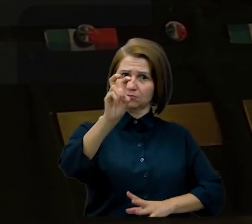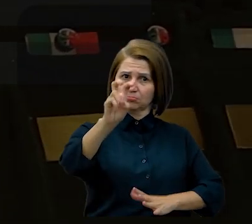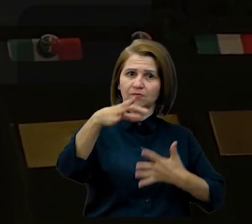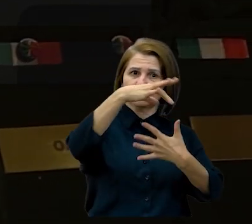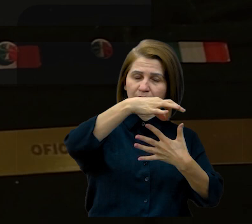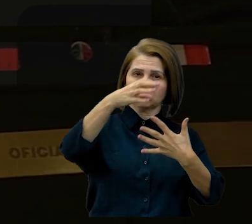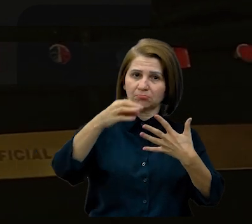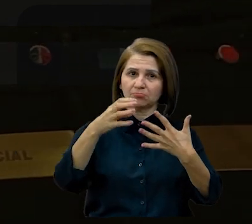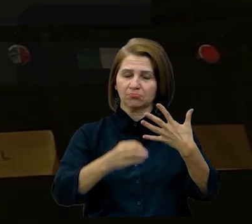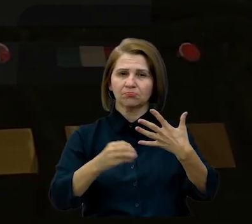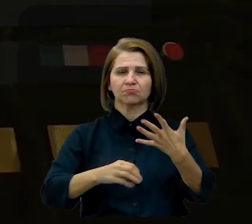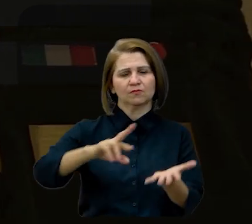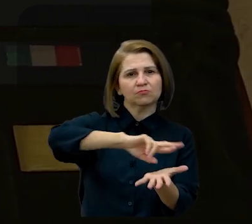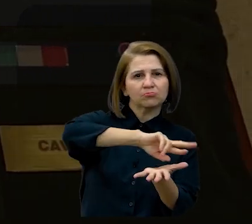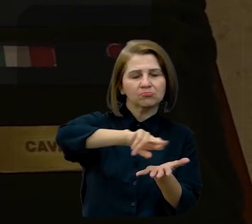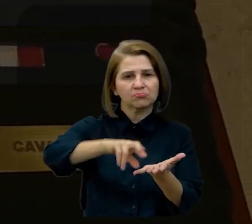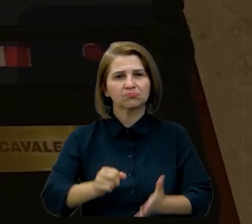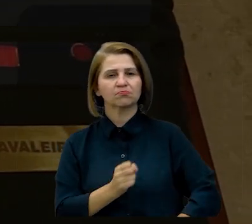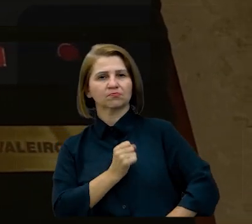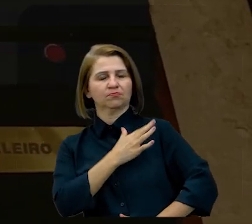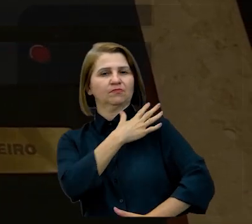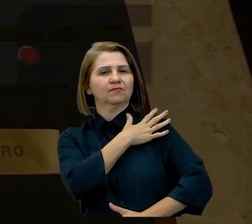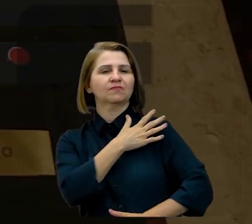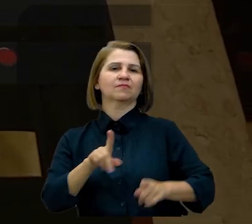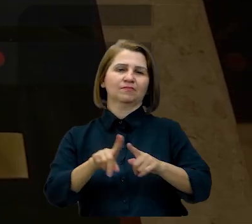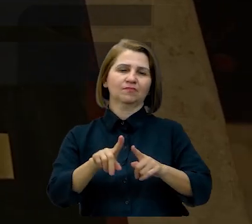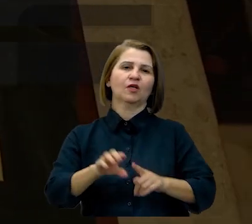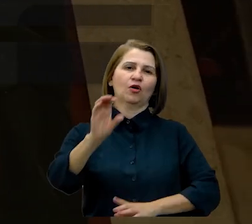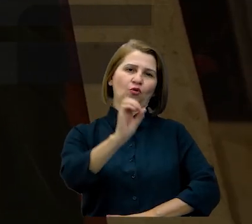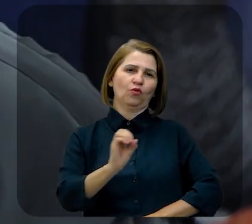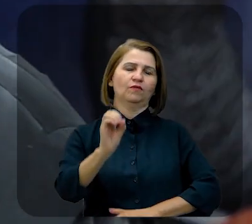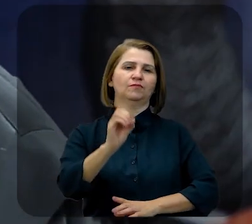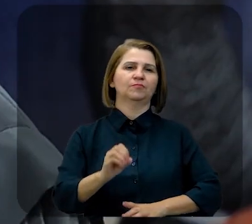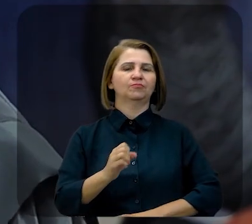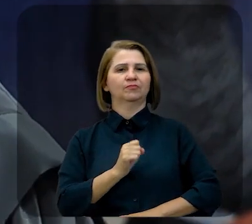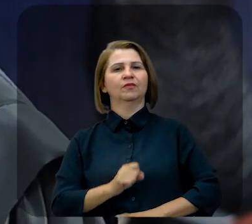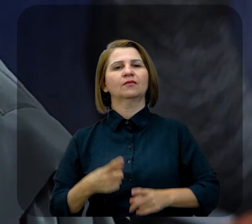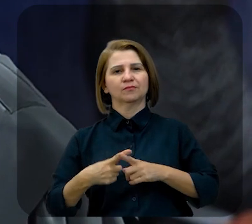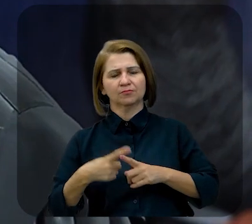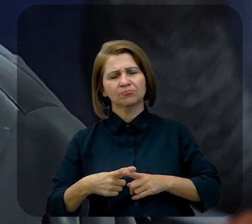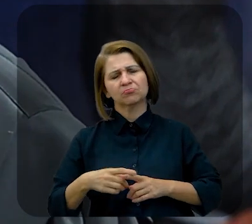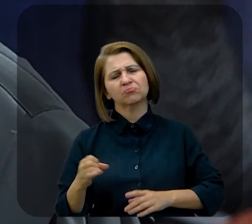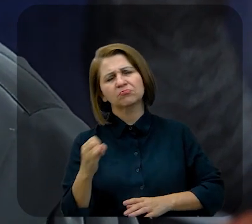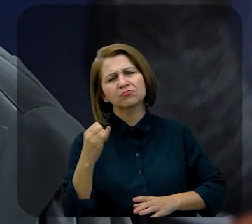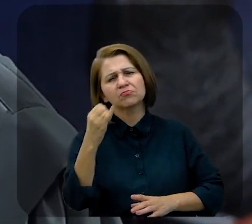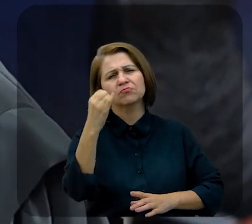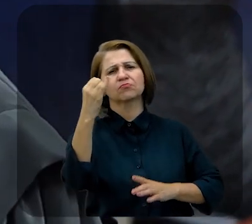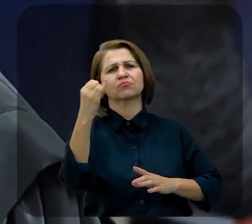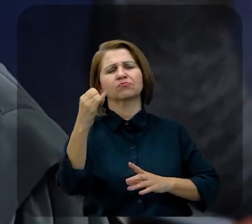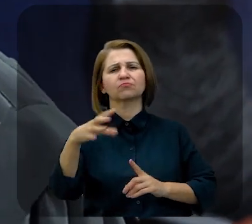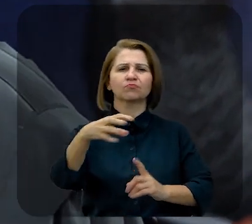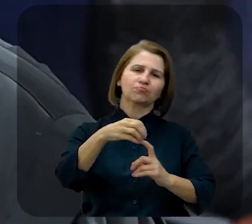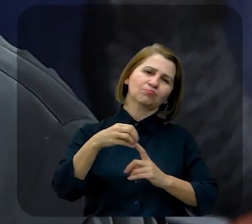Grande Cruz, Grande Oficial, Comendador, Oficial e Cavaleiro. Sem dúvida, uma oportunidade única